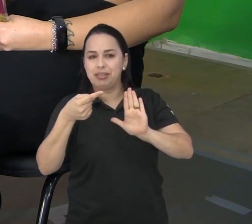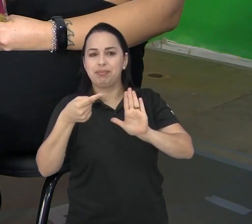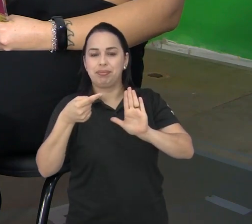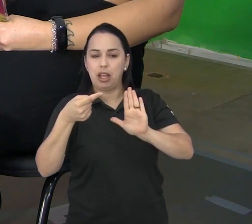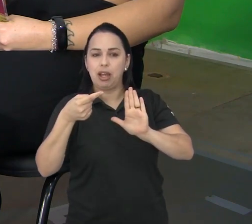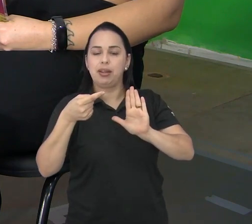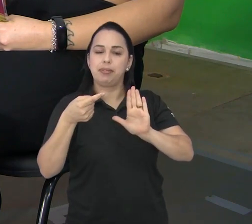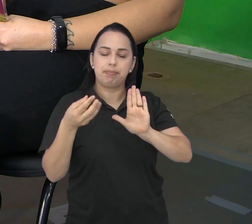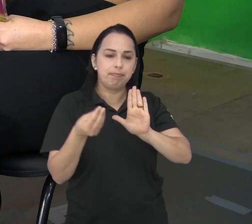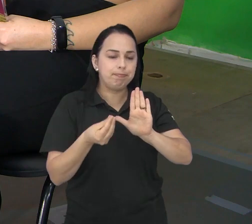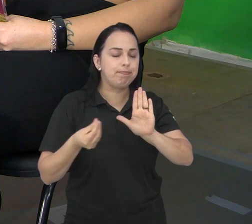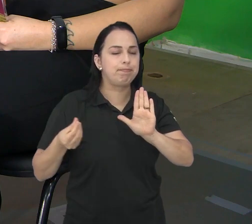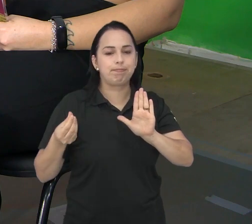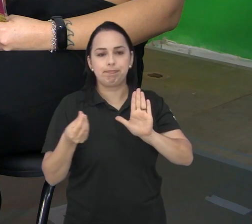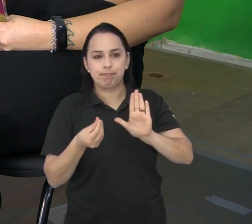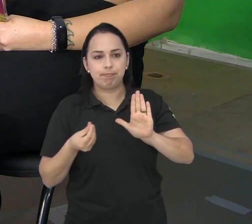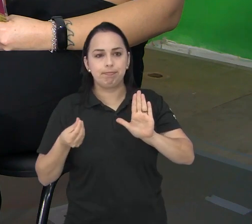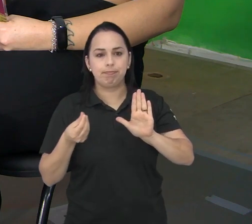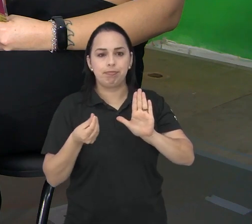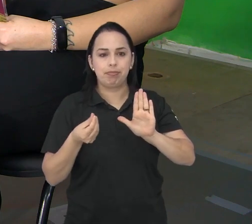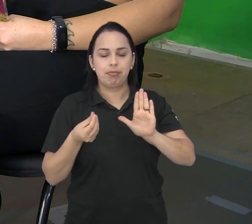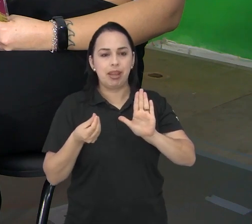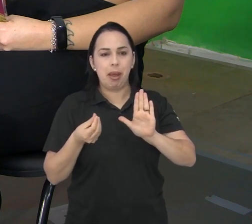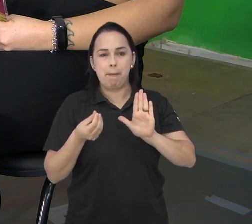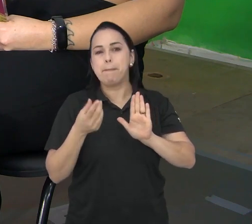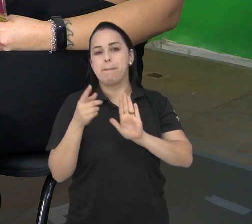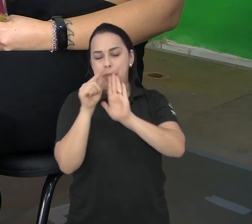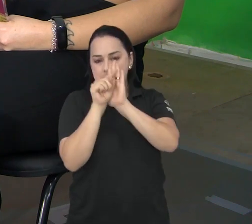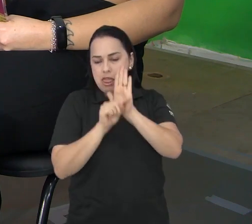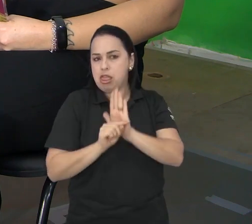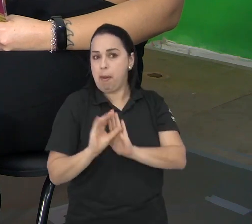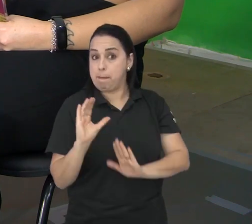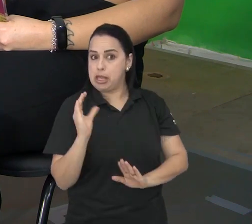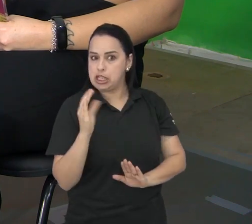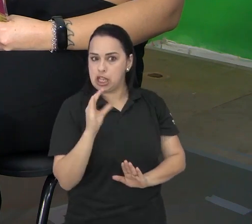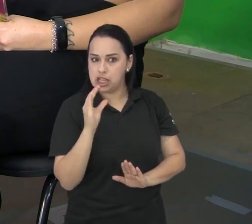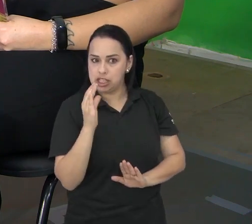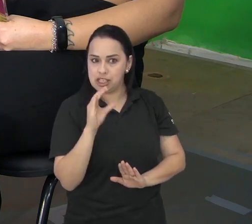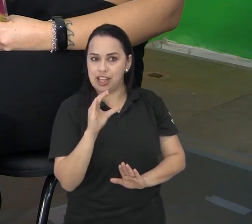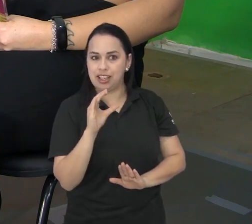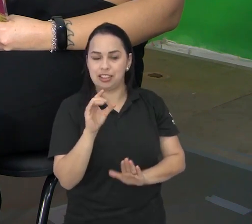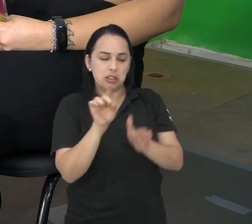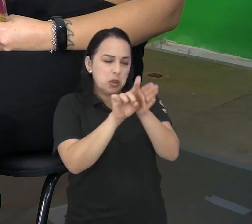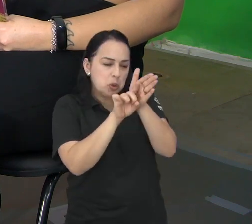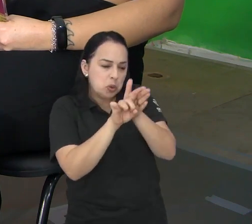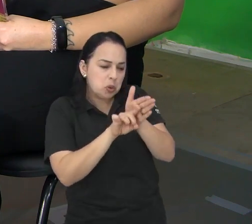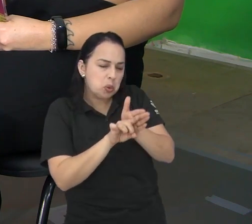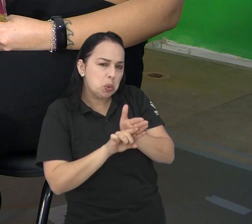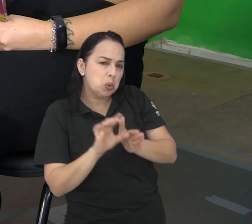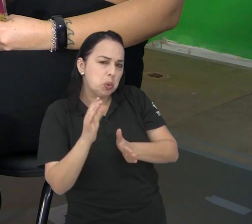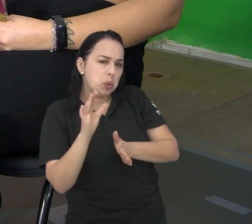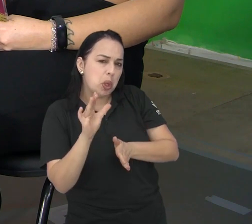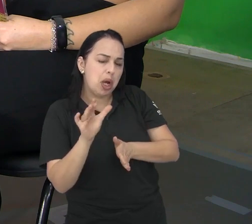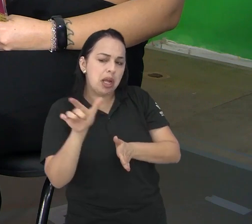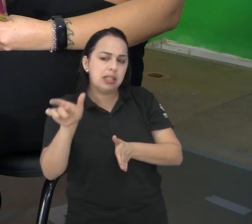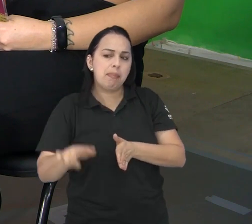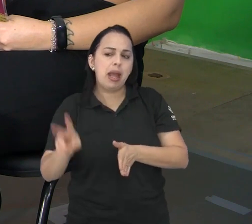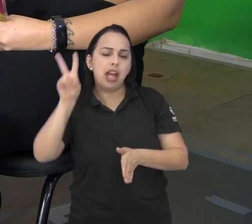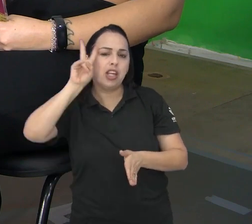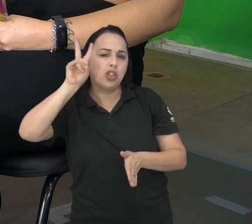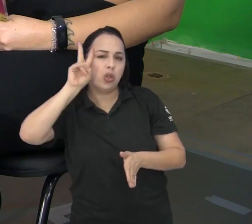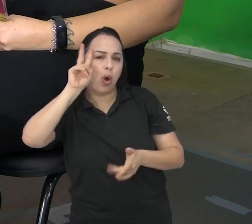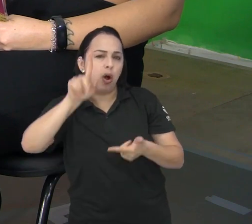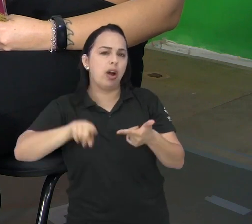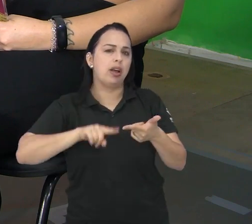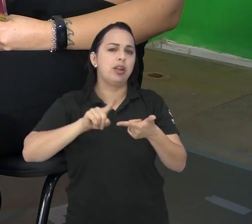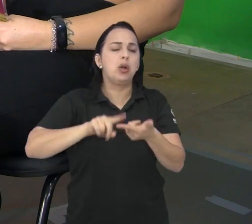um trabalho científico mesmo, um rigor científico. Aí você vai fazer uma análise bibliográfica, aí depois você vai